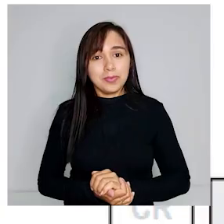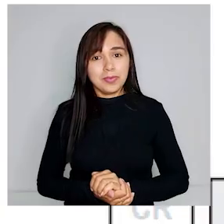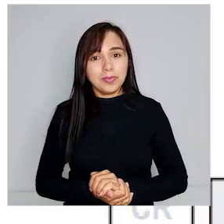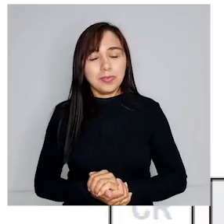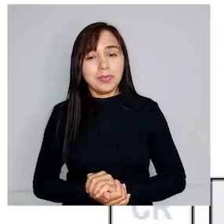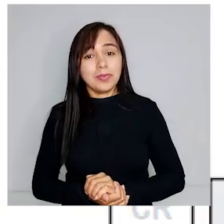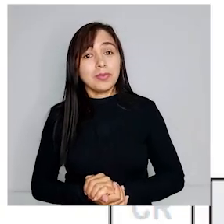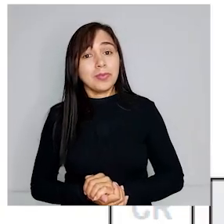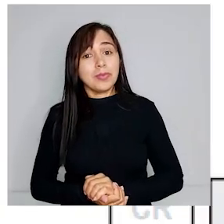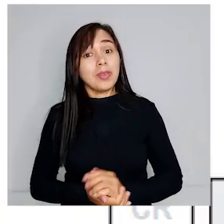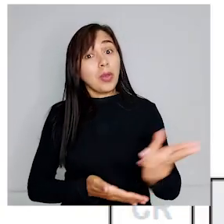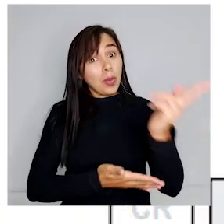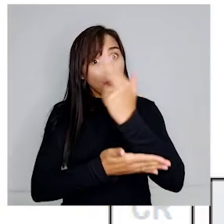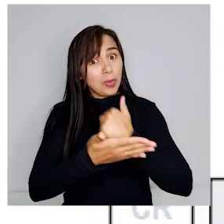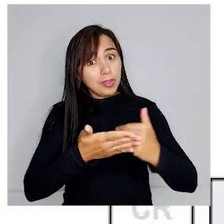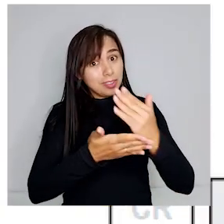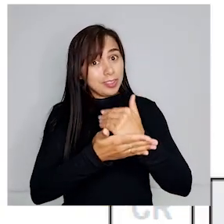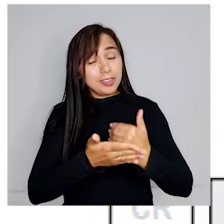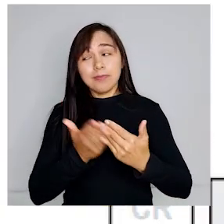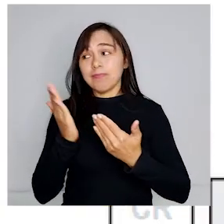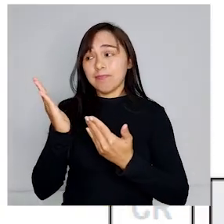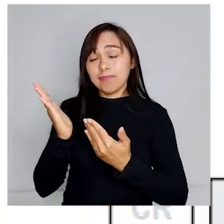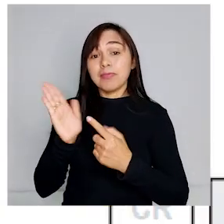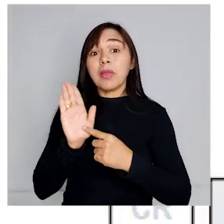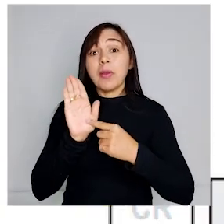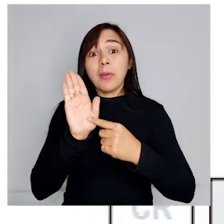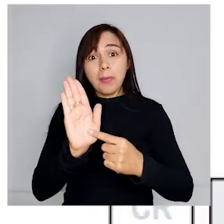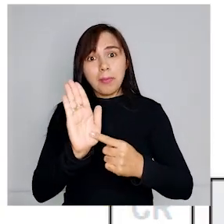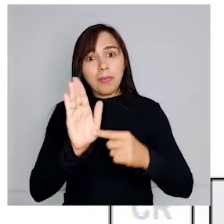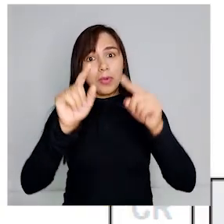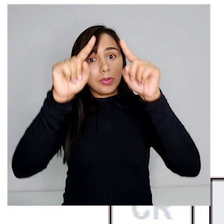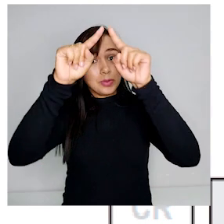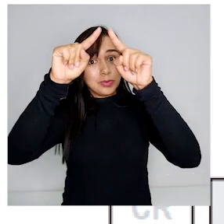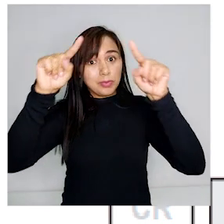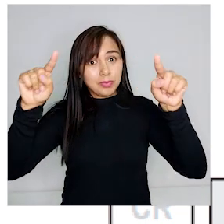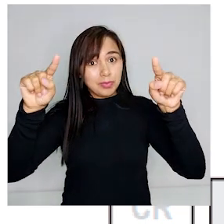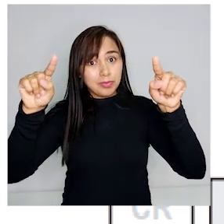seguinte: a figura ao lado mostra um hexágono regular,